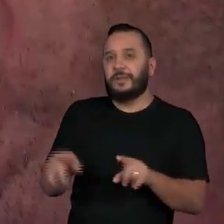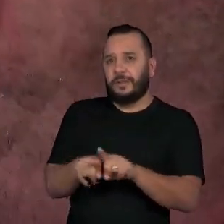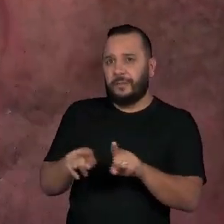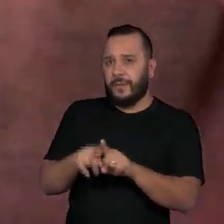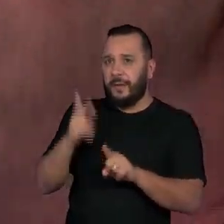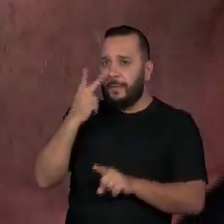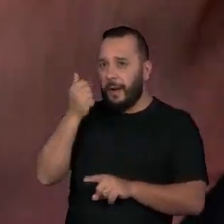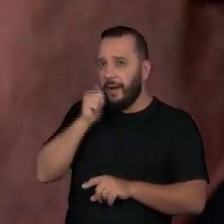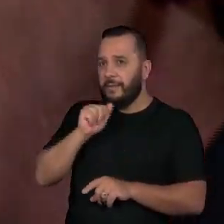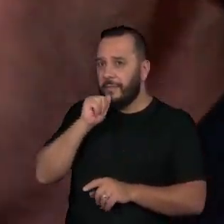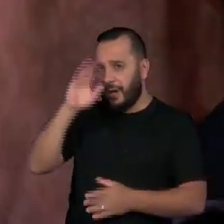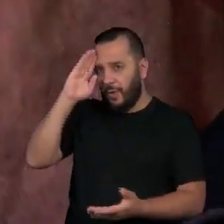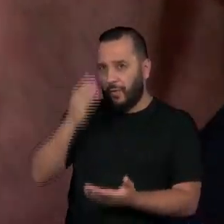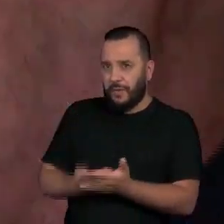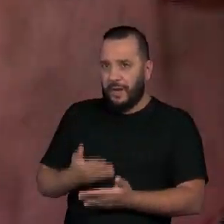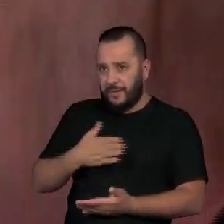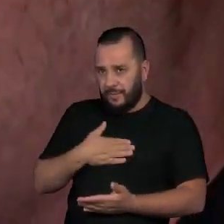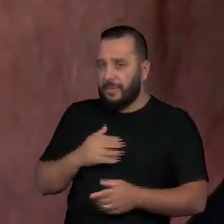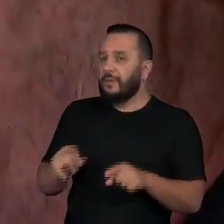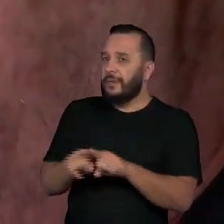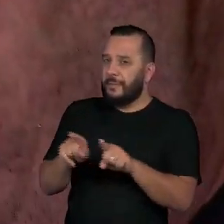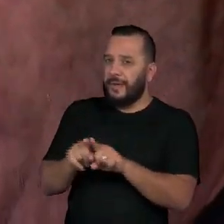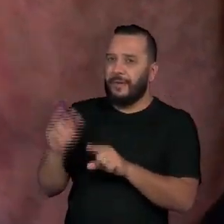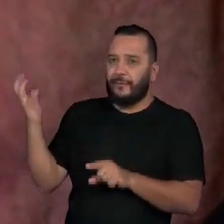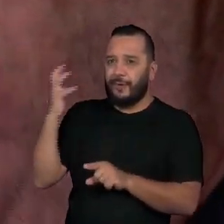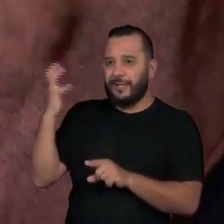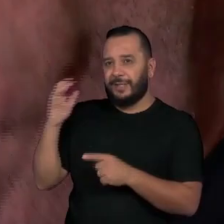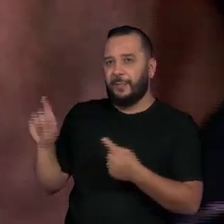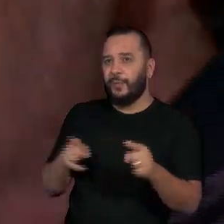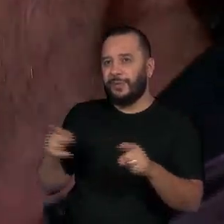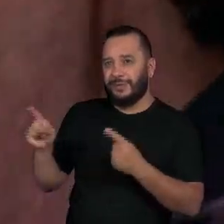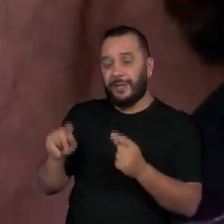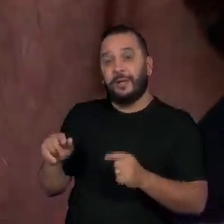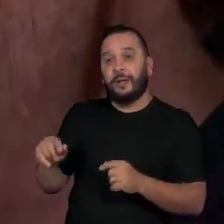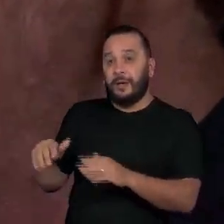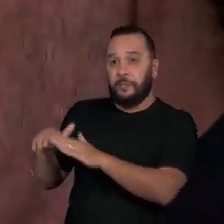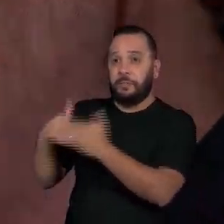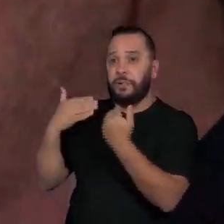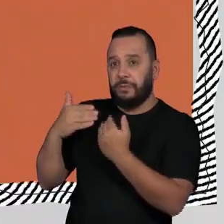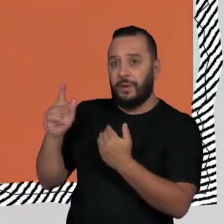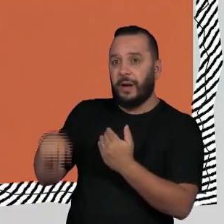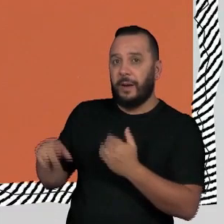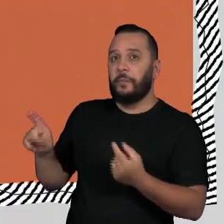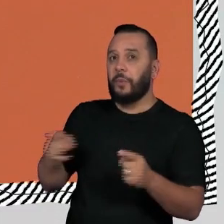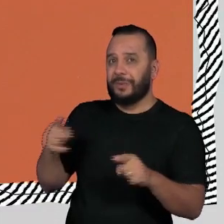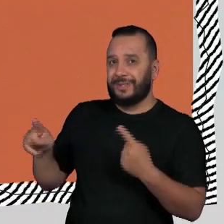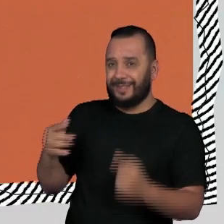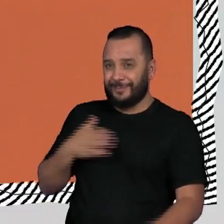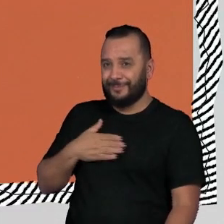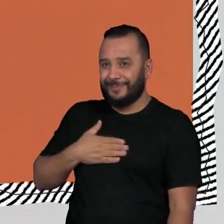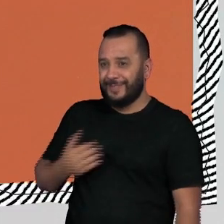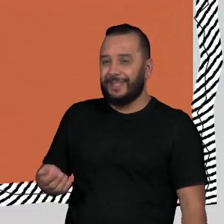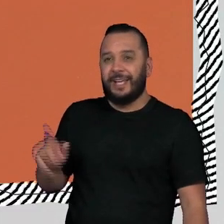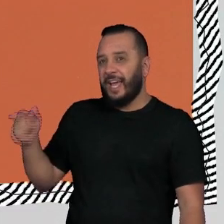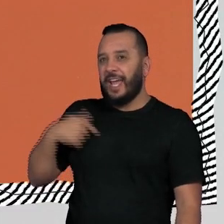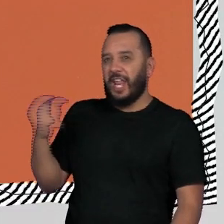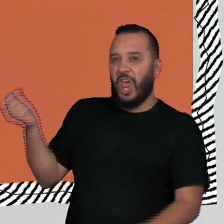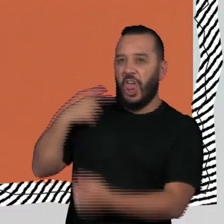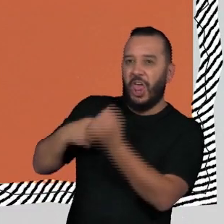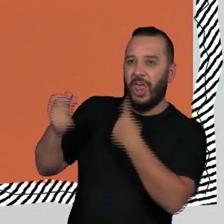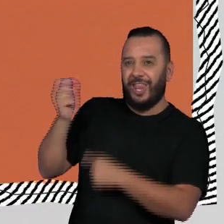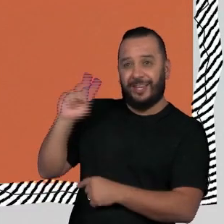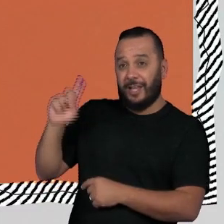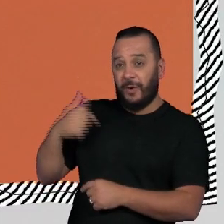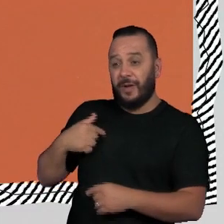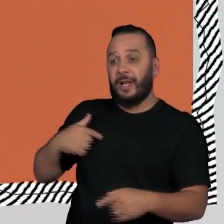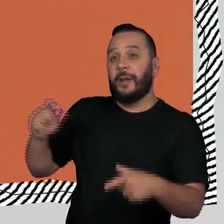dos meus pais tinham em mim foi muito musical até a dura que eu ia tomar meu pai ia através da música Ele não vinha para cima de mim não vinha